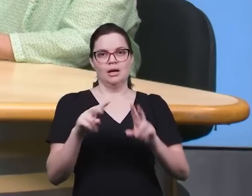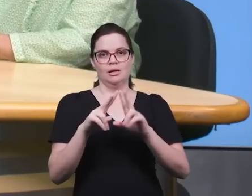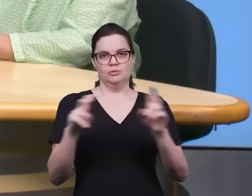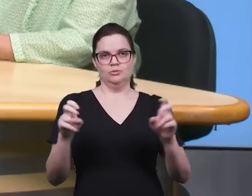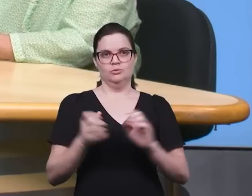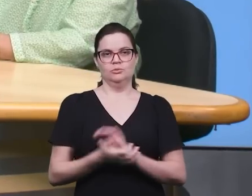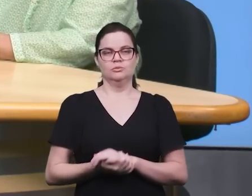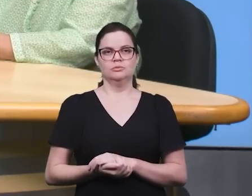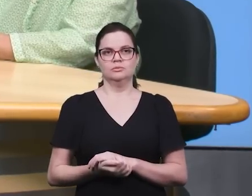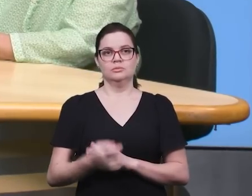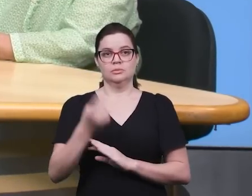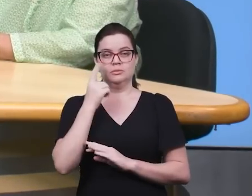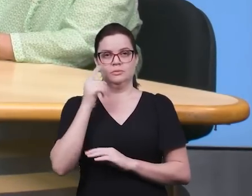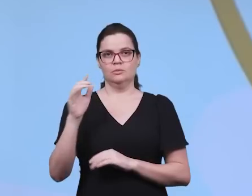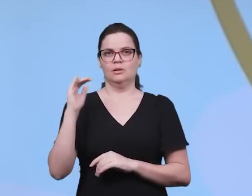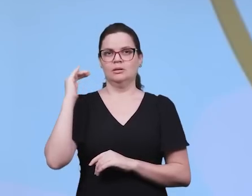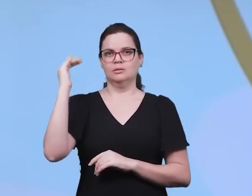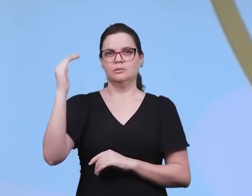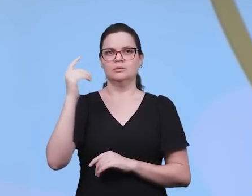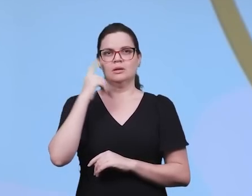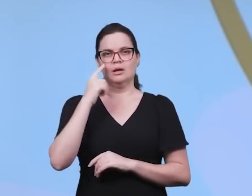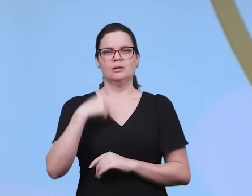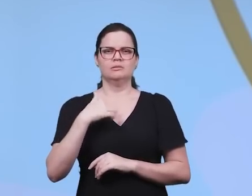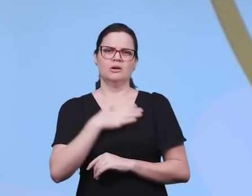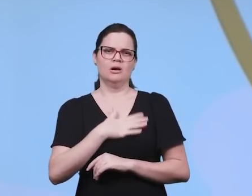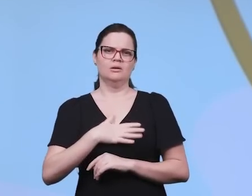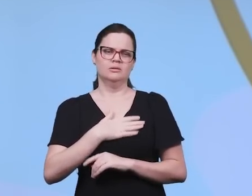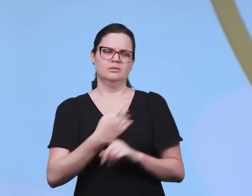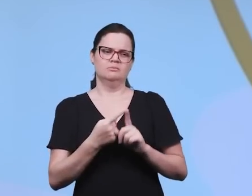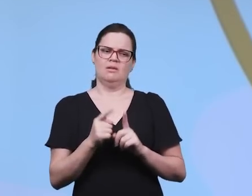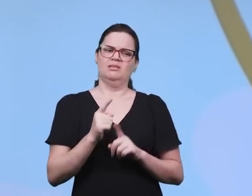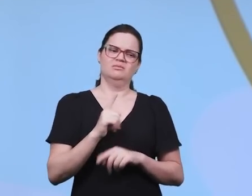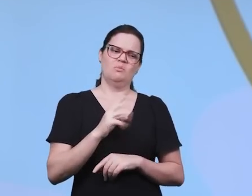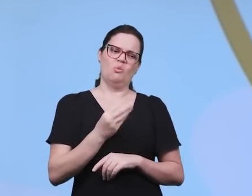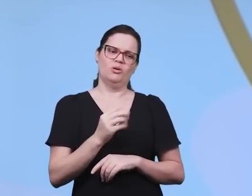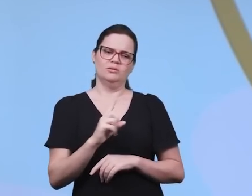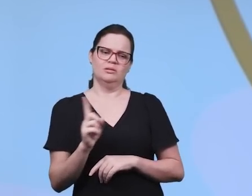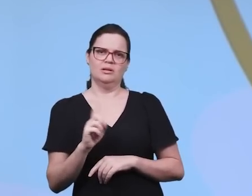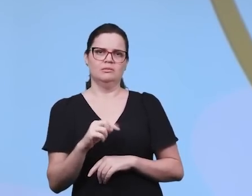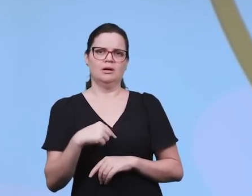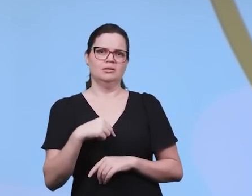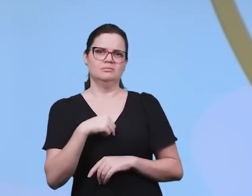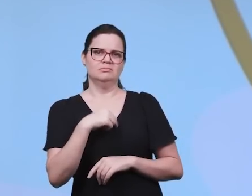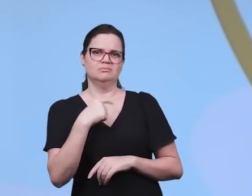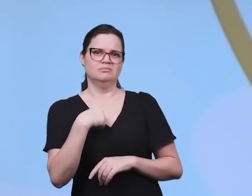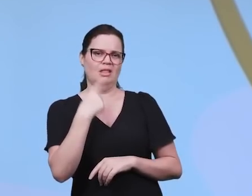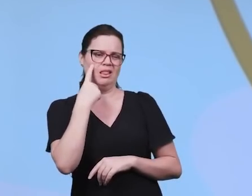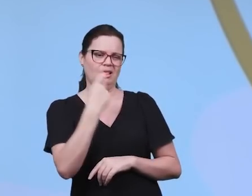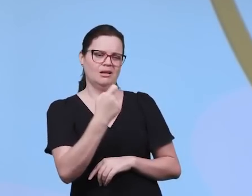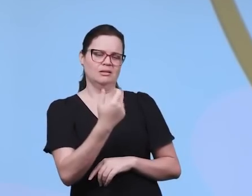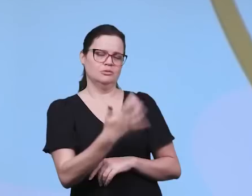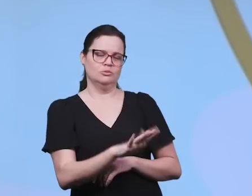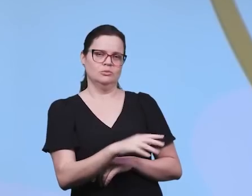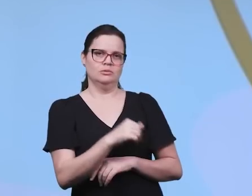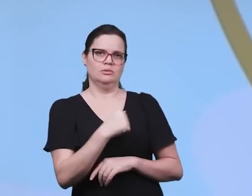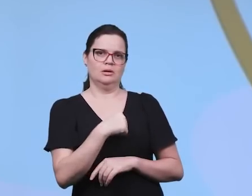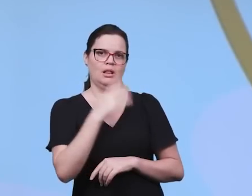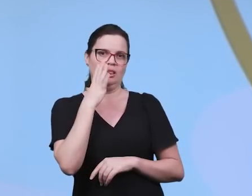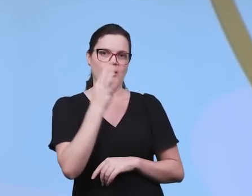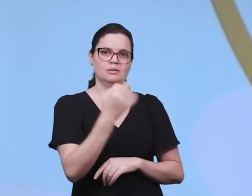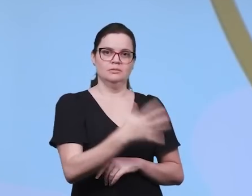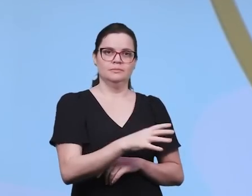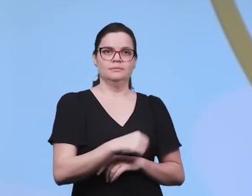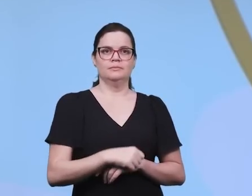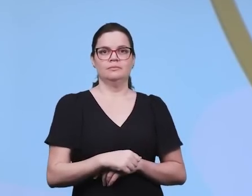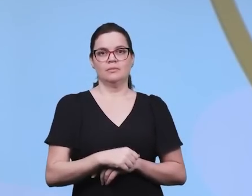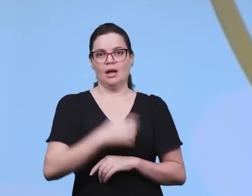gente vai encontrar também no adulto aquela coisa do eu gosto, mas não tanto, e aí não dá muita importância, não dá muita atenção, e essa pessoa